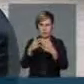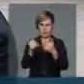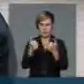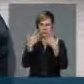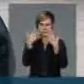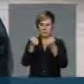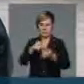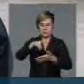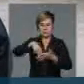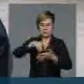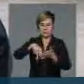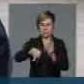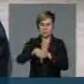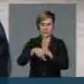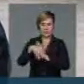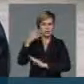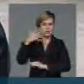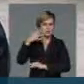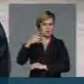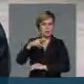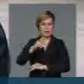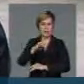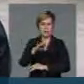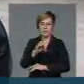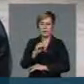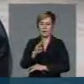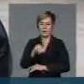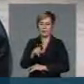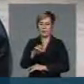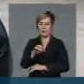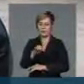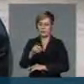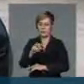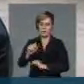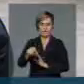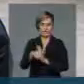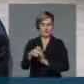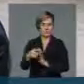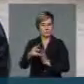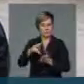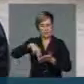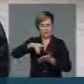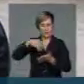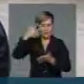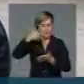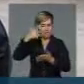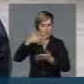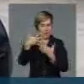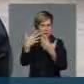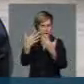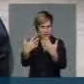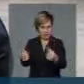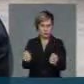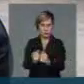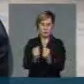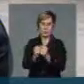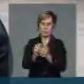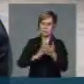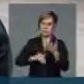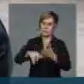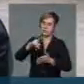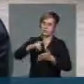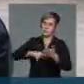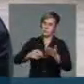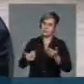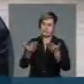expectativa de que se iniciem uma quadra invernosa a partir dessa data. Portanto, vossa excelência, acolhesse na íntegra o pronunciamento